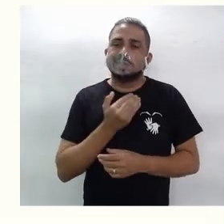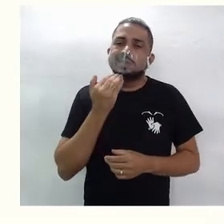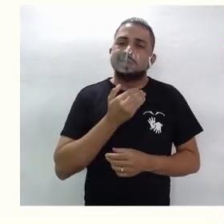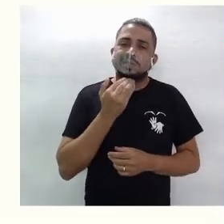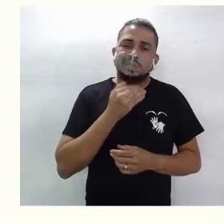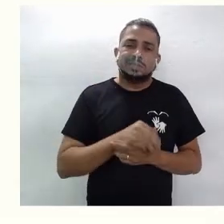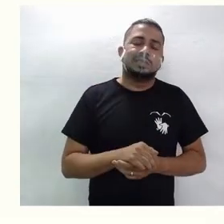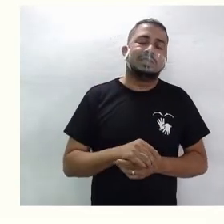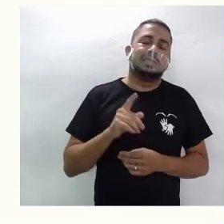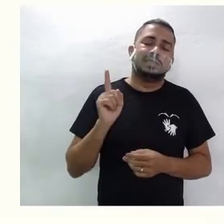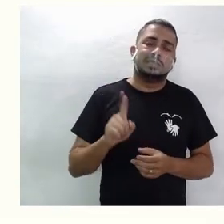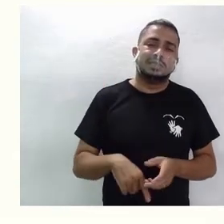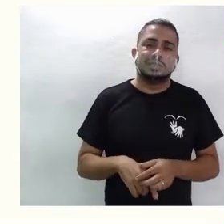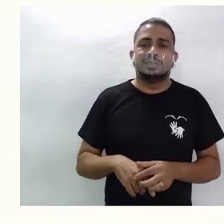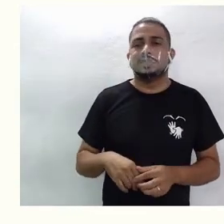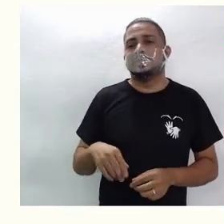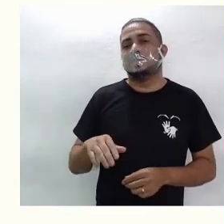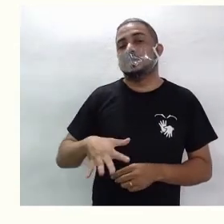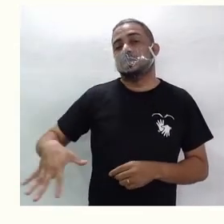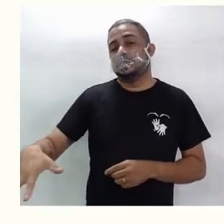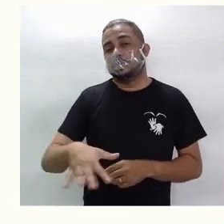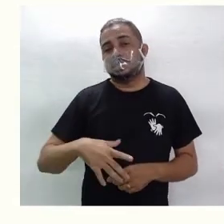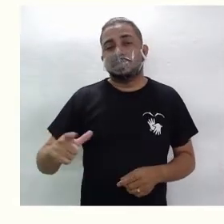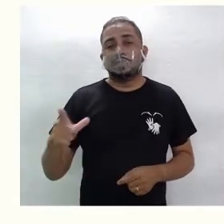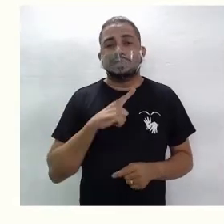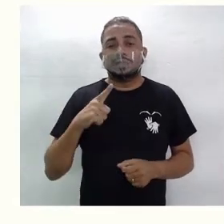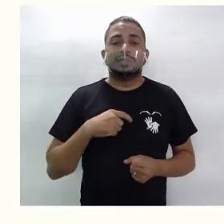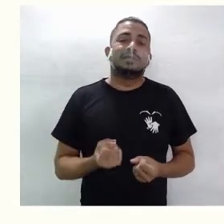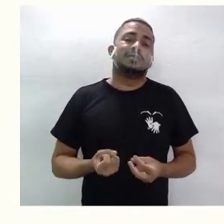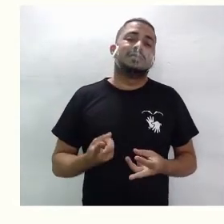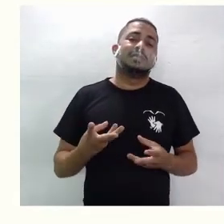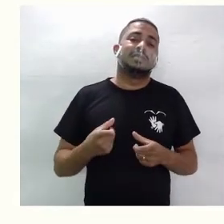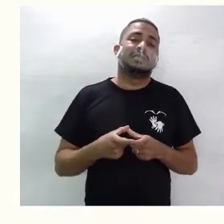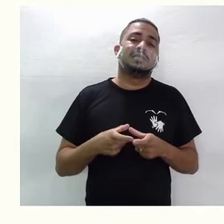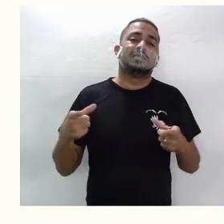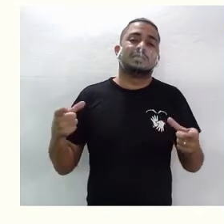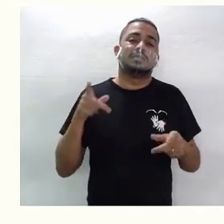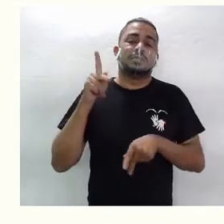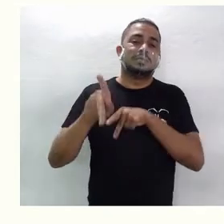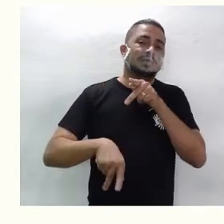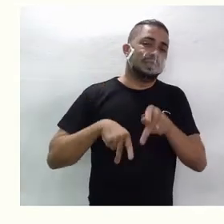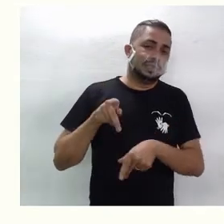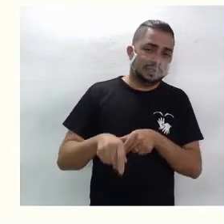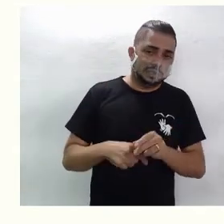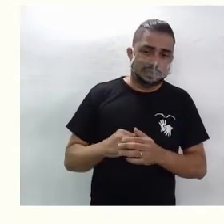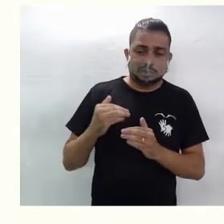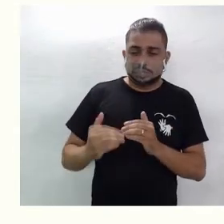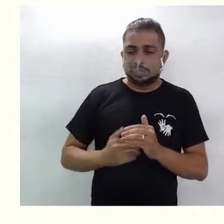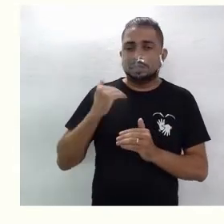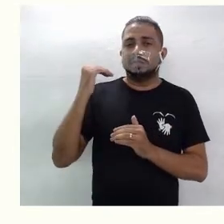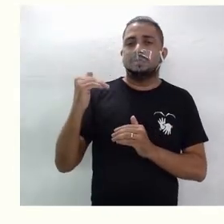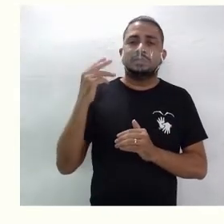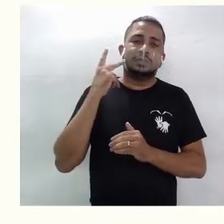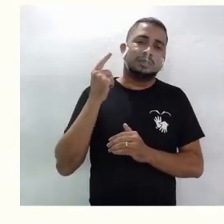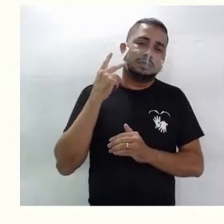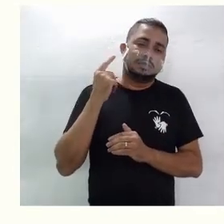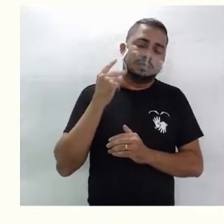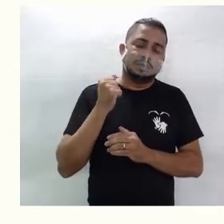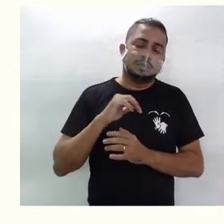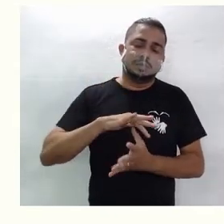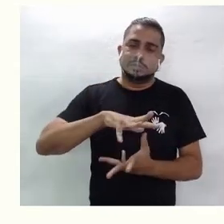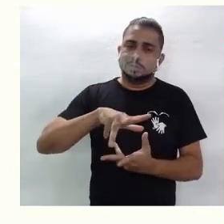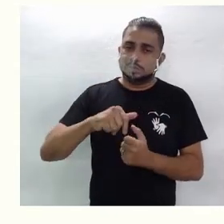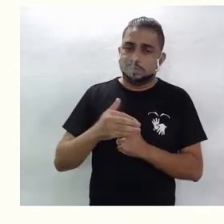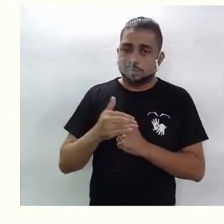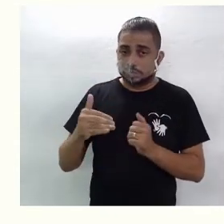distorcidas são regiões que existe uma quantidade enorme de população acima do normal no mundo inteiro,